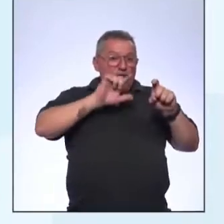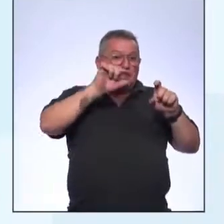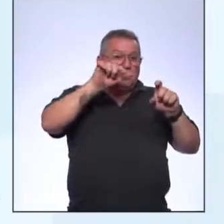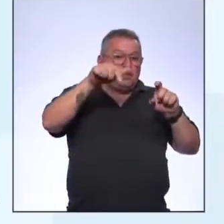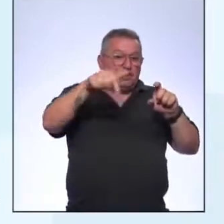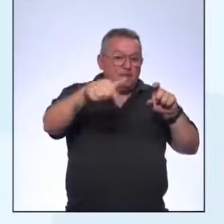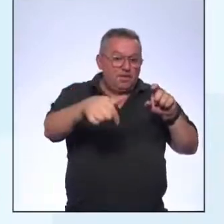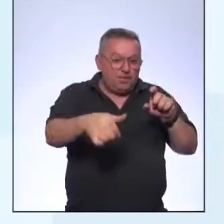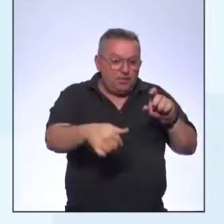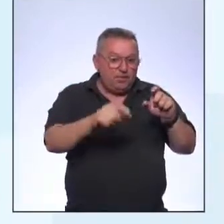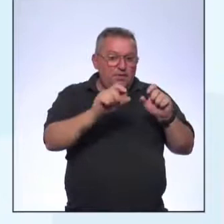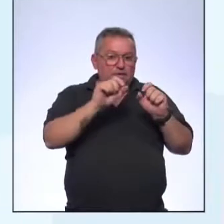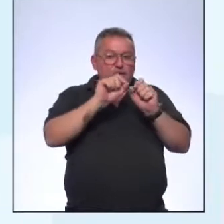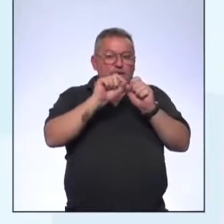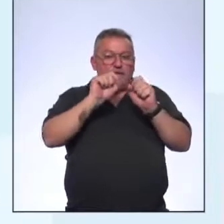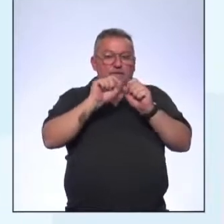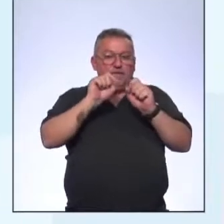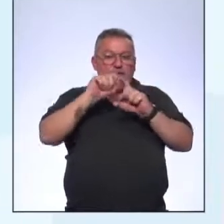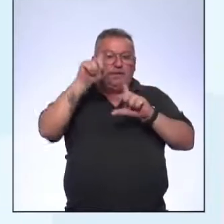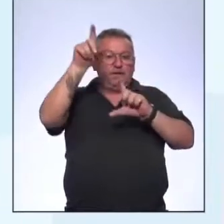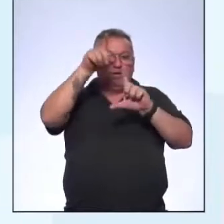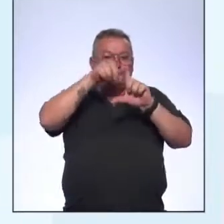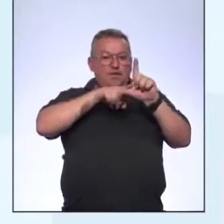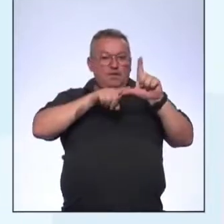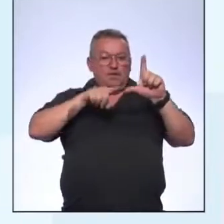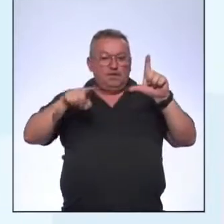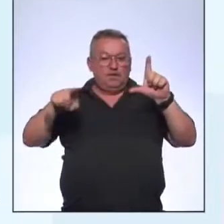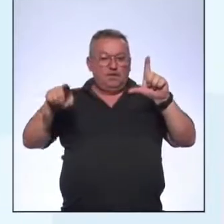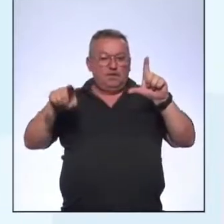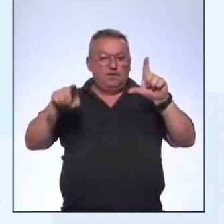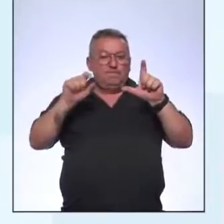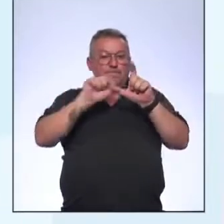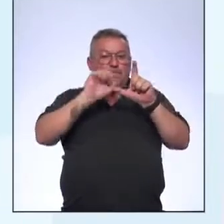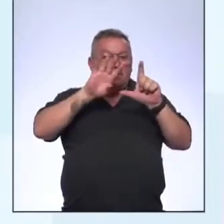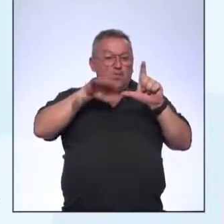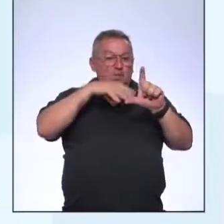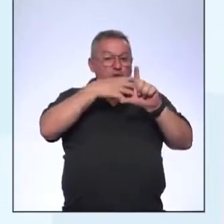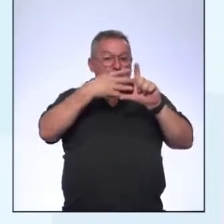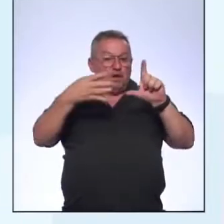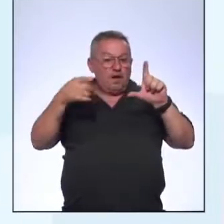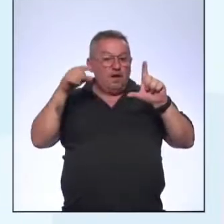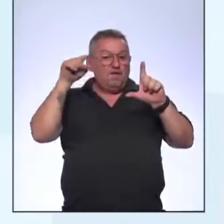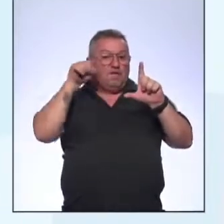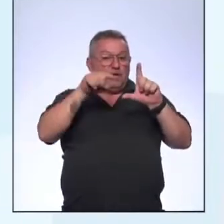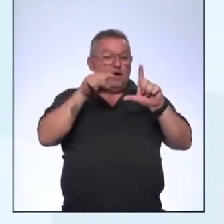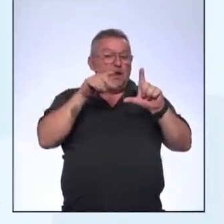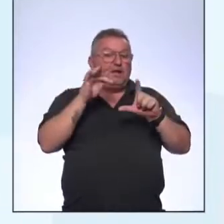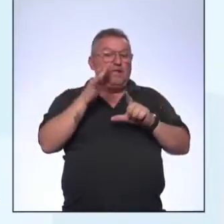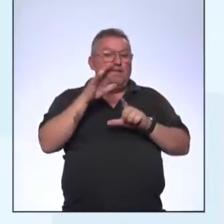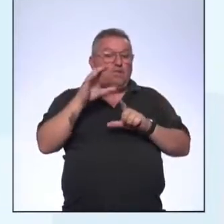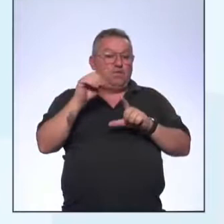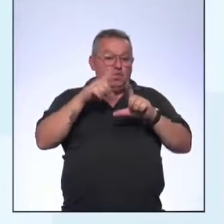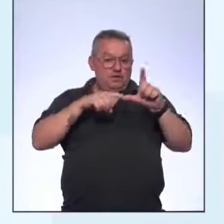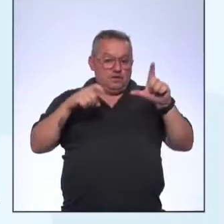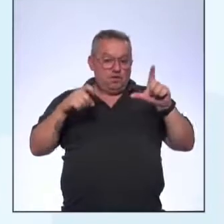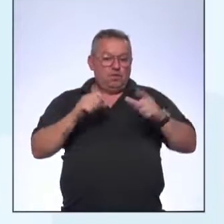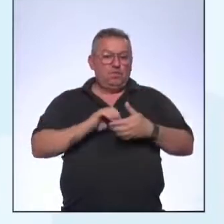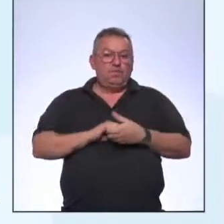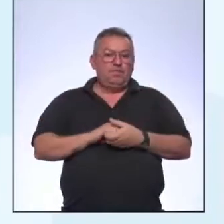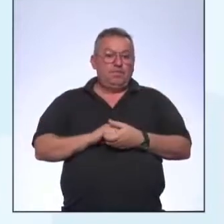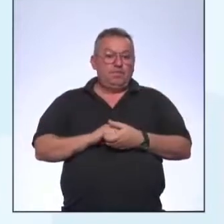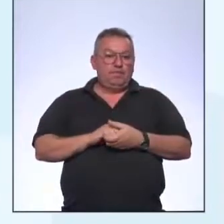que é o primeiro passo para ajudar na construção do gráfico em seguida construa o gráfico dessa